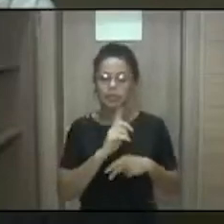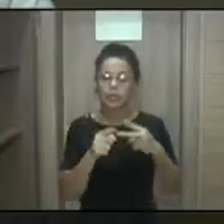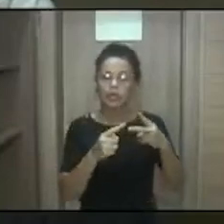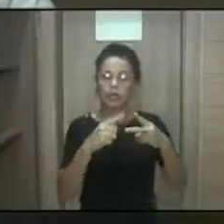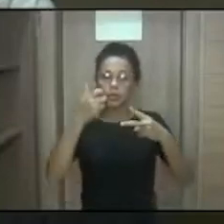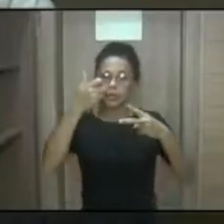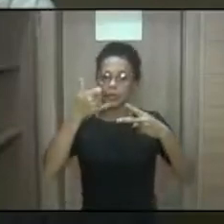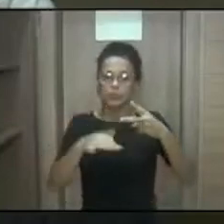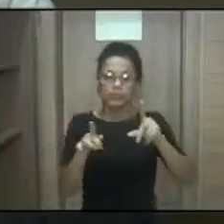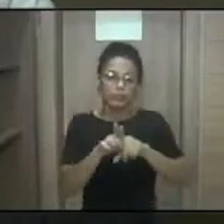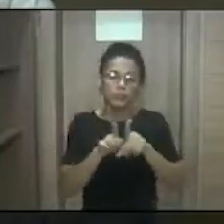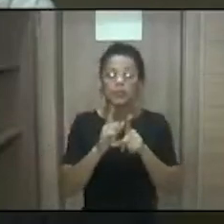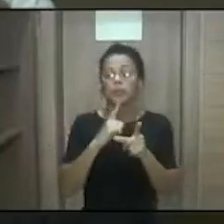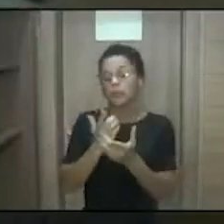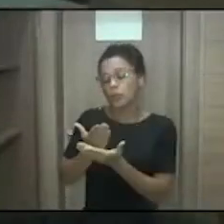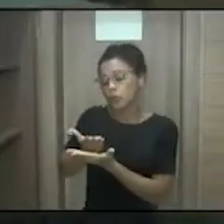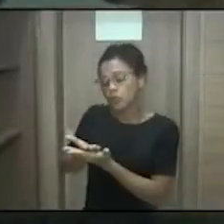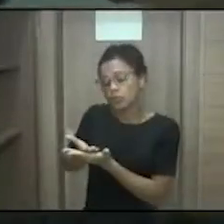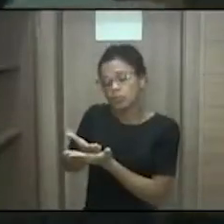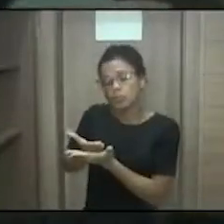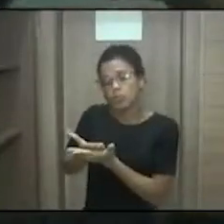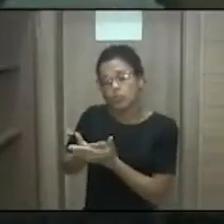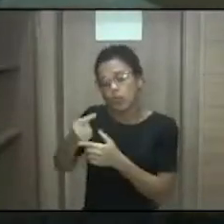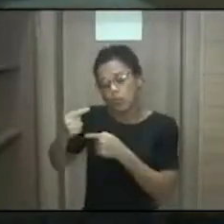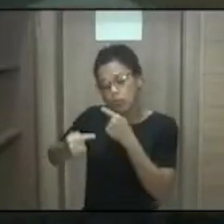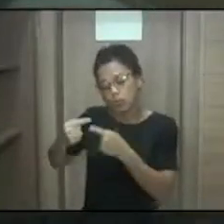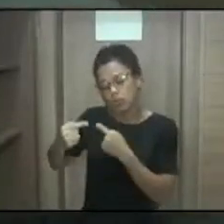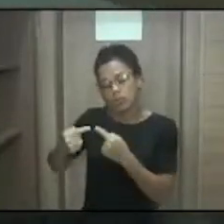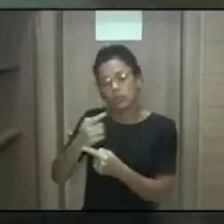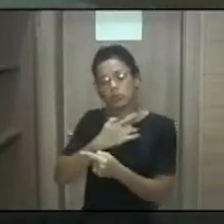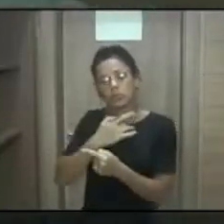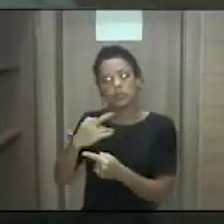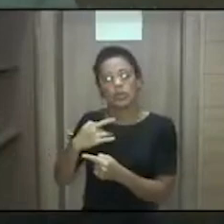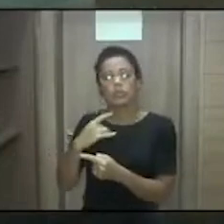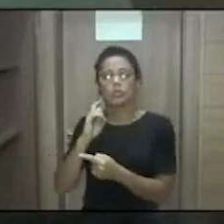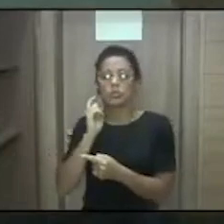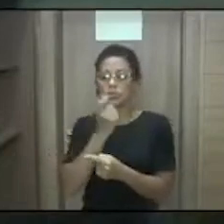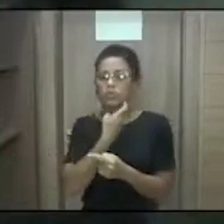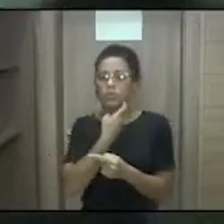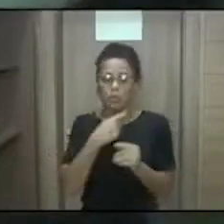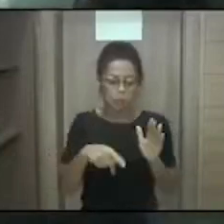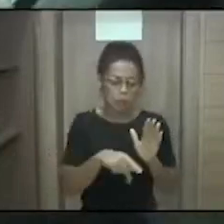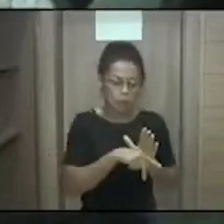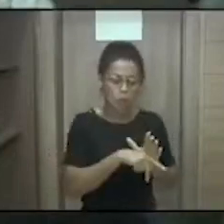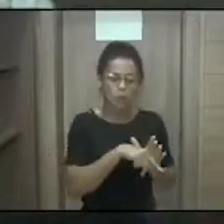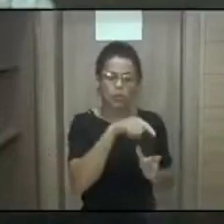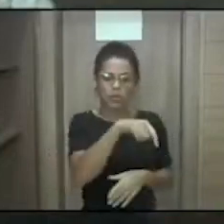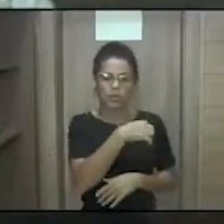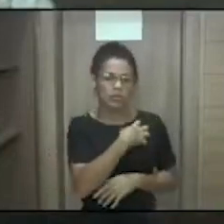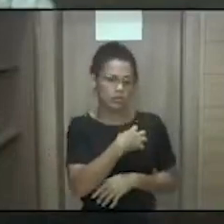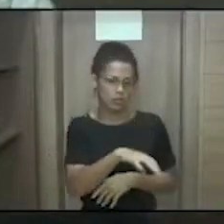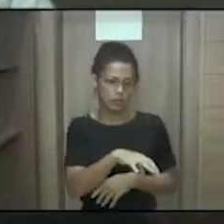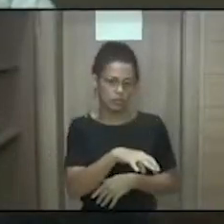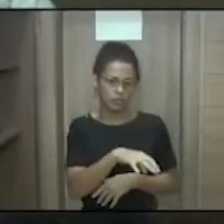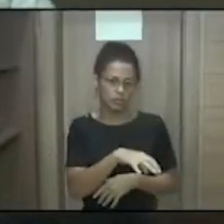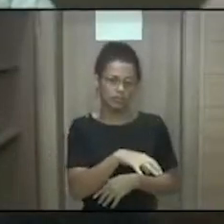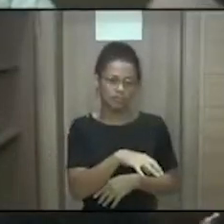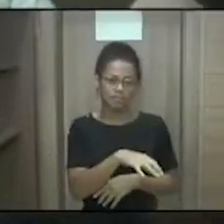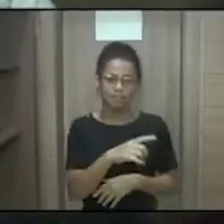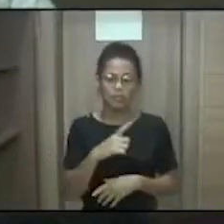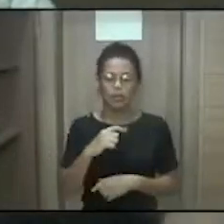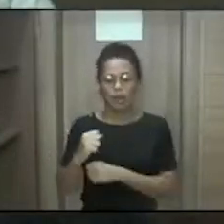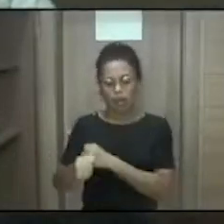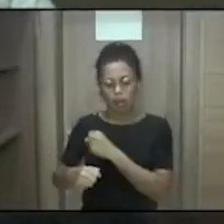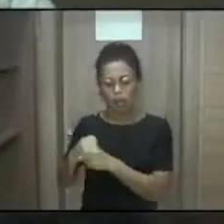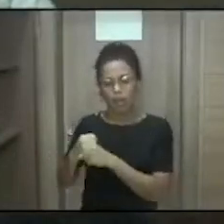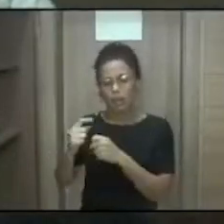é que eu estudei, gente, a política de saúde bucal no município de Salvador quando a política foi lançada, quer dizer, poucos